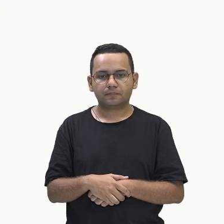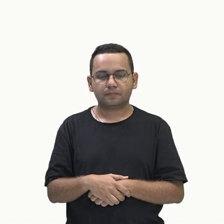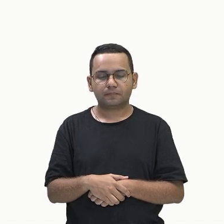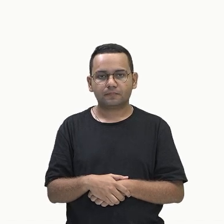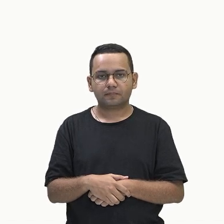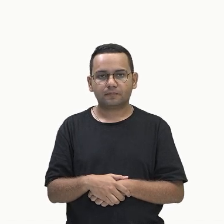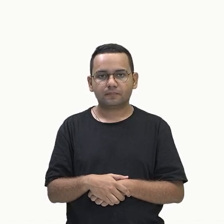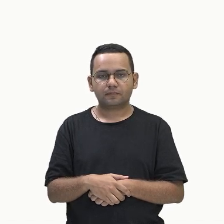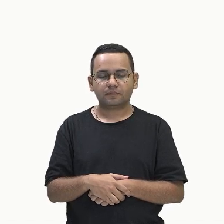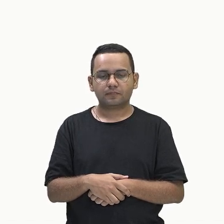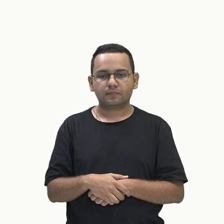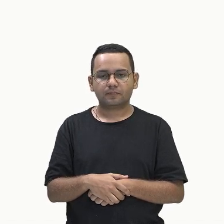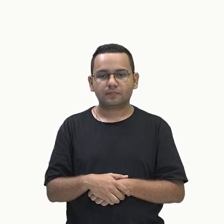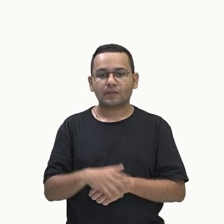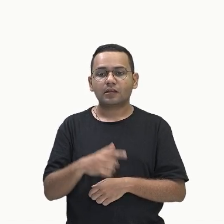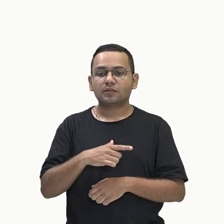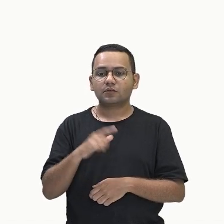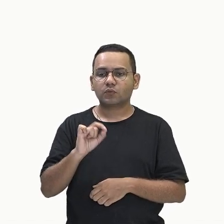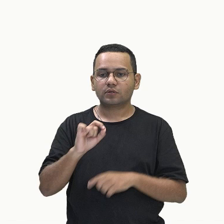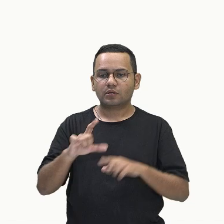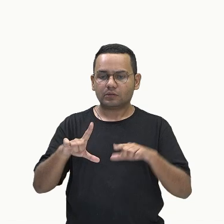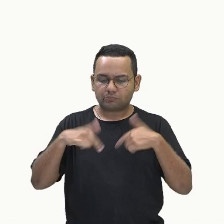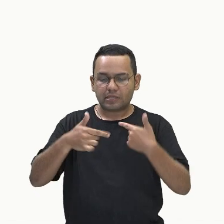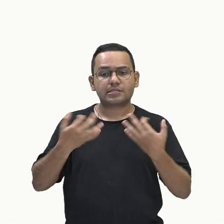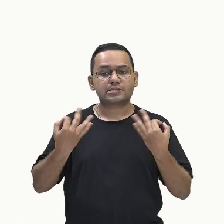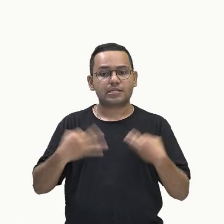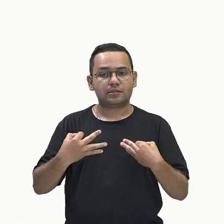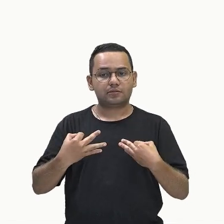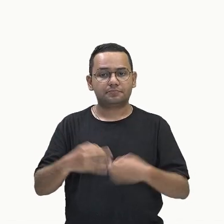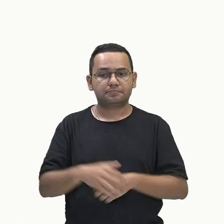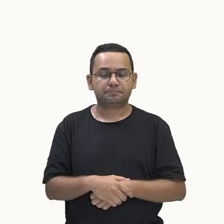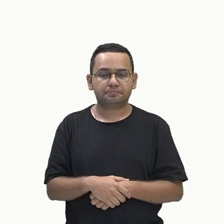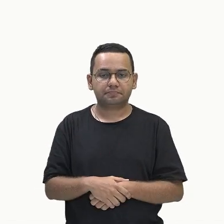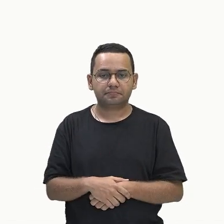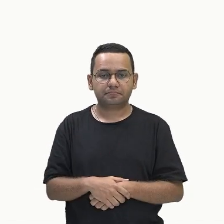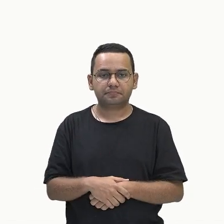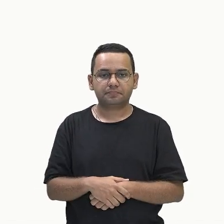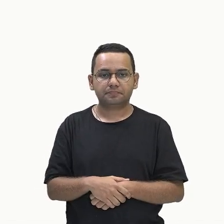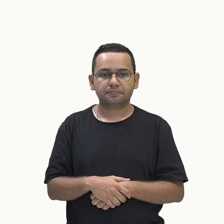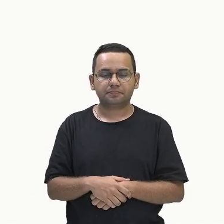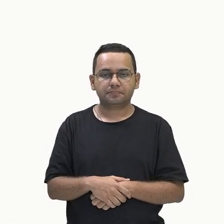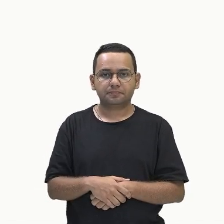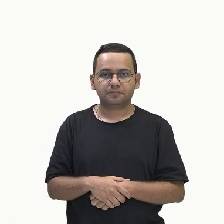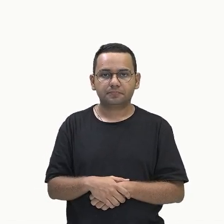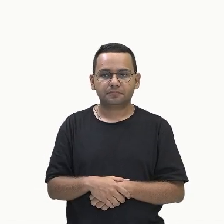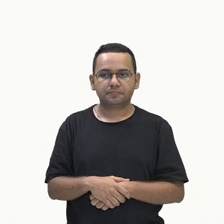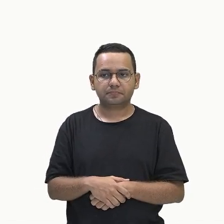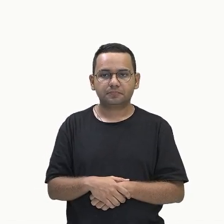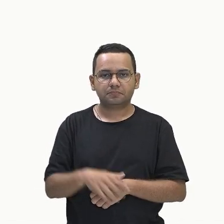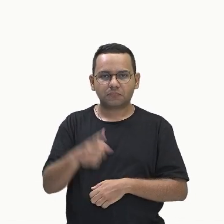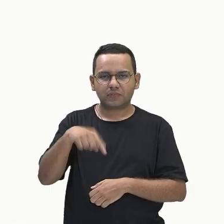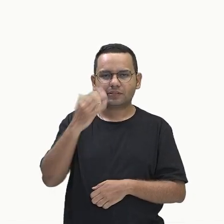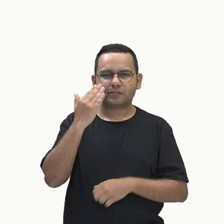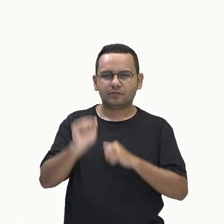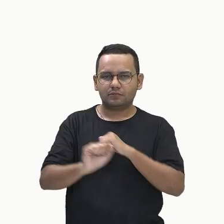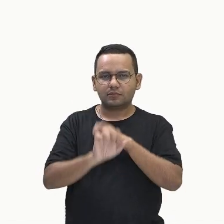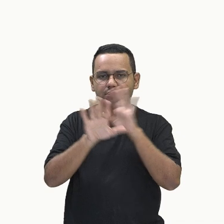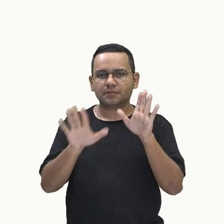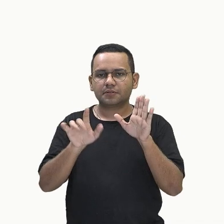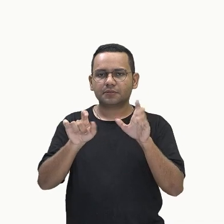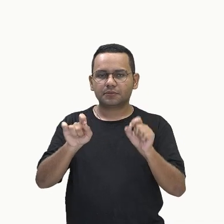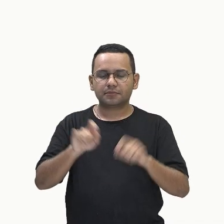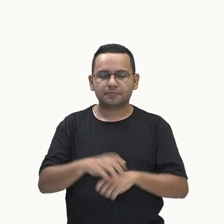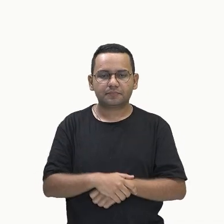provocando, causando respostas específicas. Tá bom? Por exemplo, para você entender de forma bem simples,